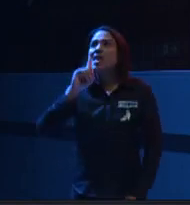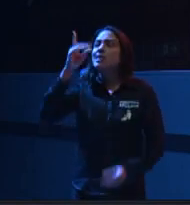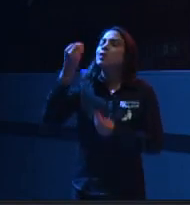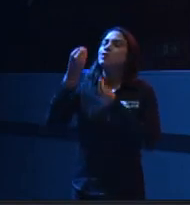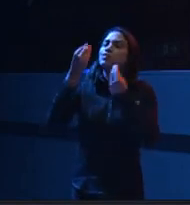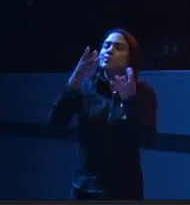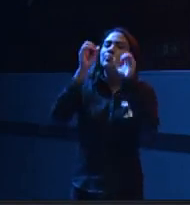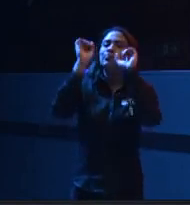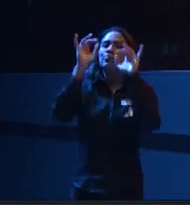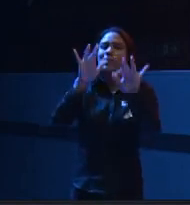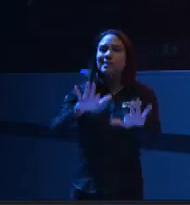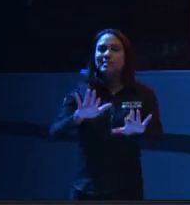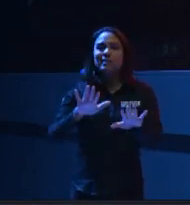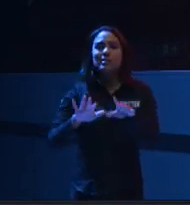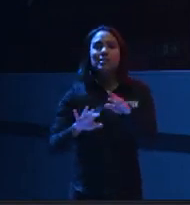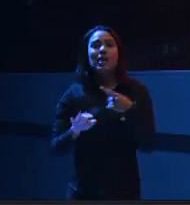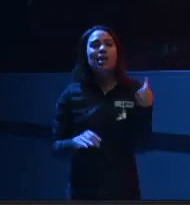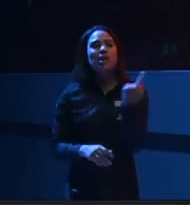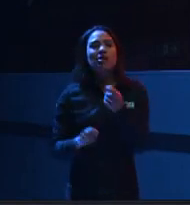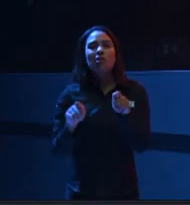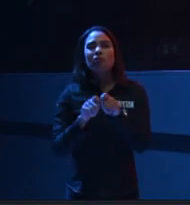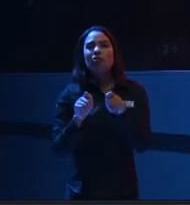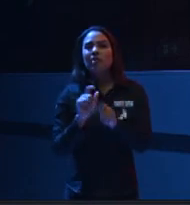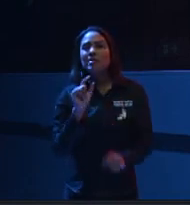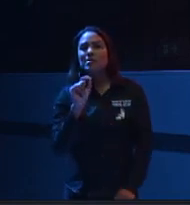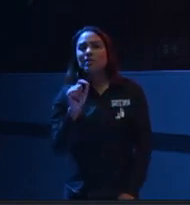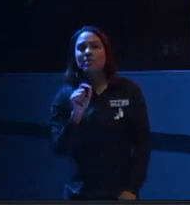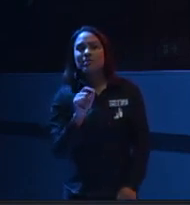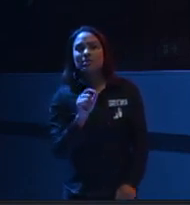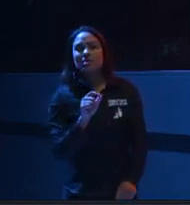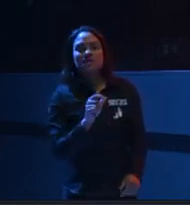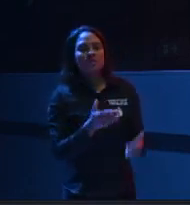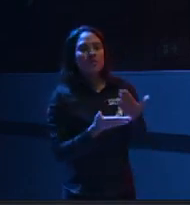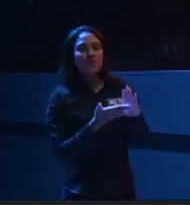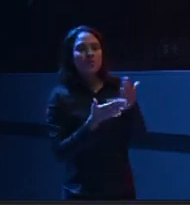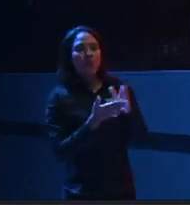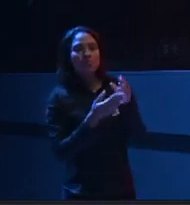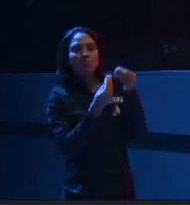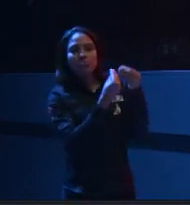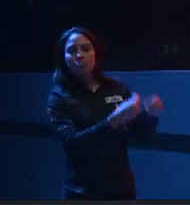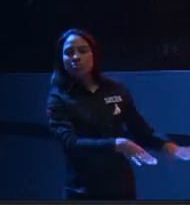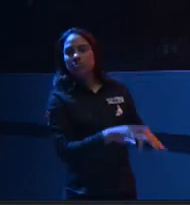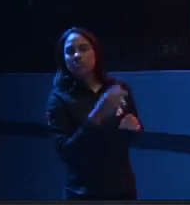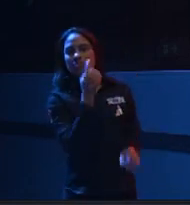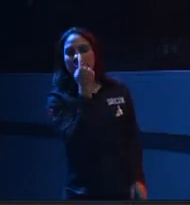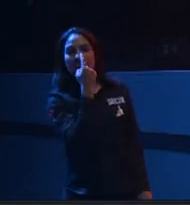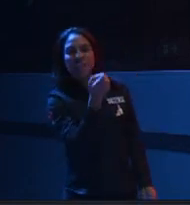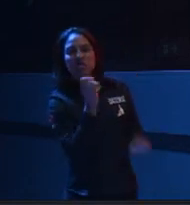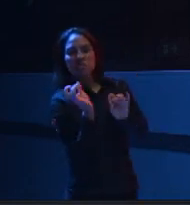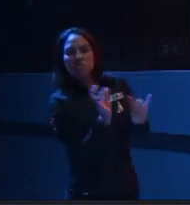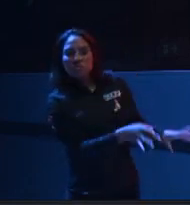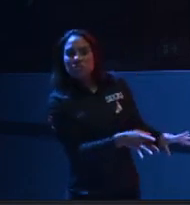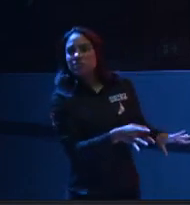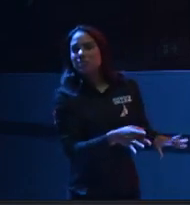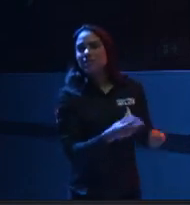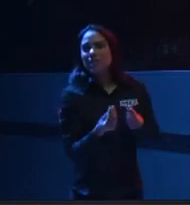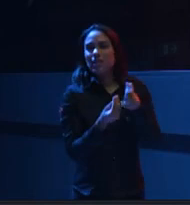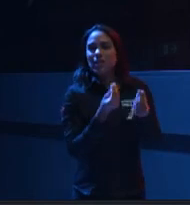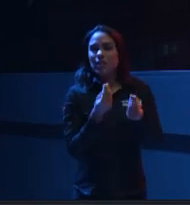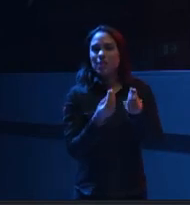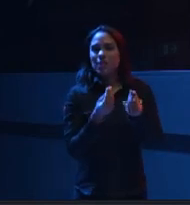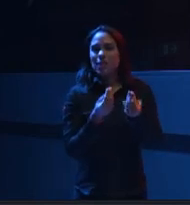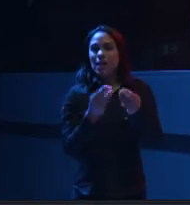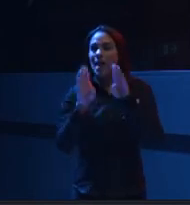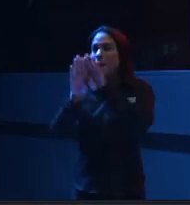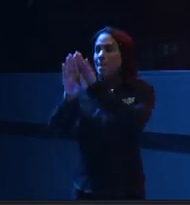e a gente desperdiça isso e a gente não percebe o que Deus está falando é a porta se